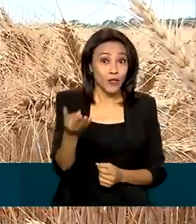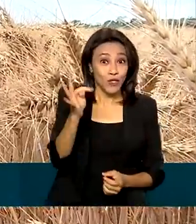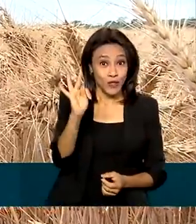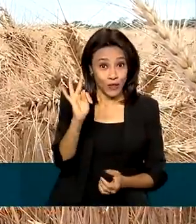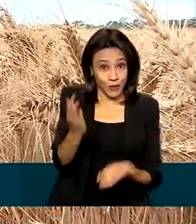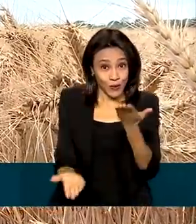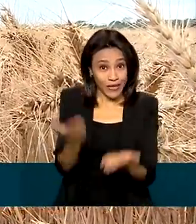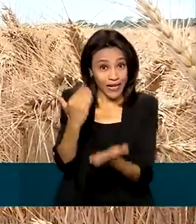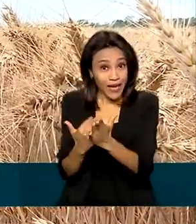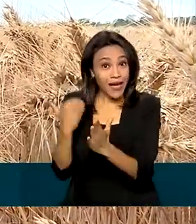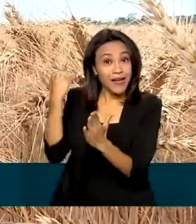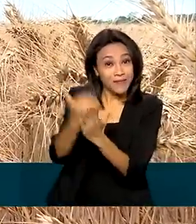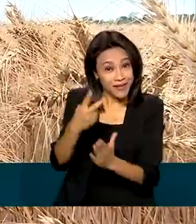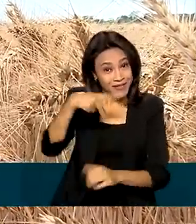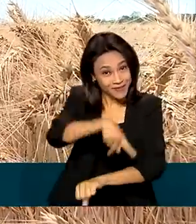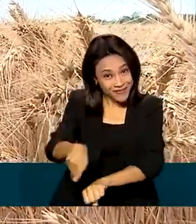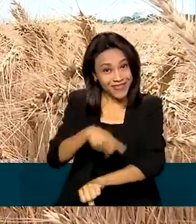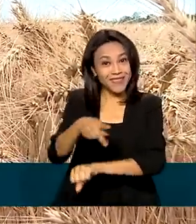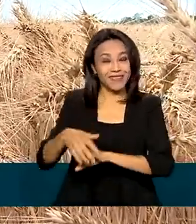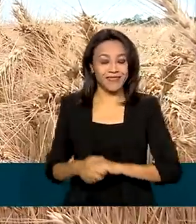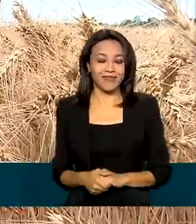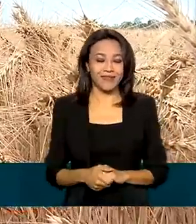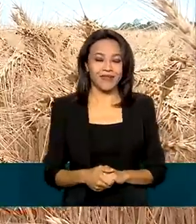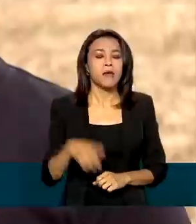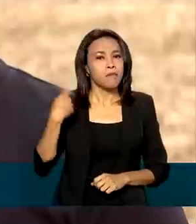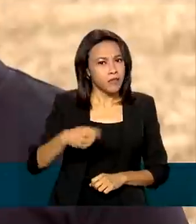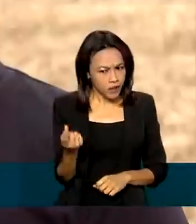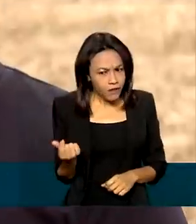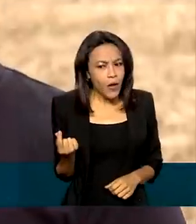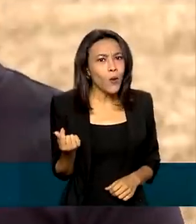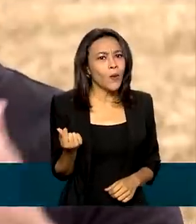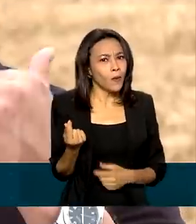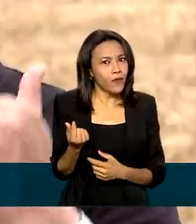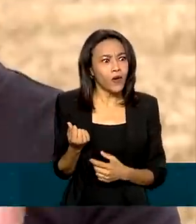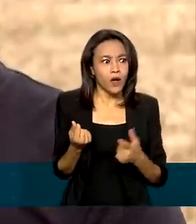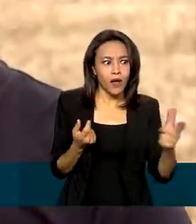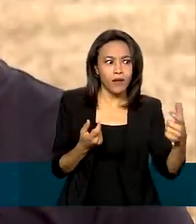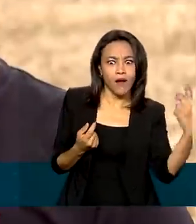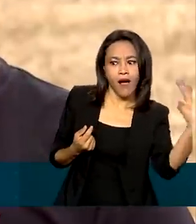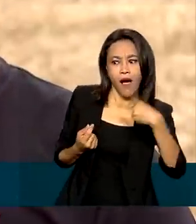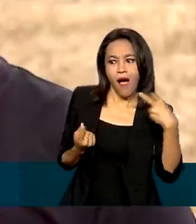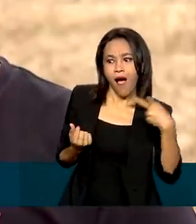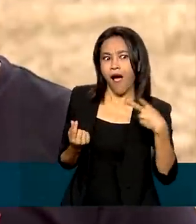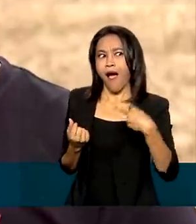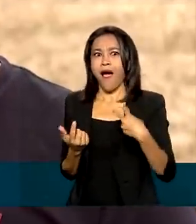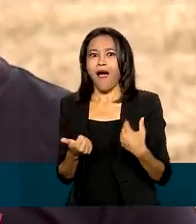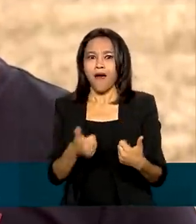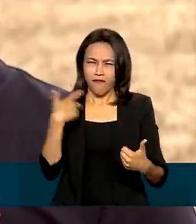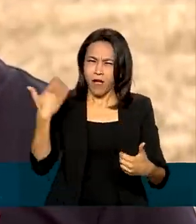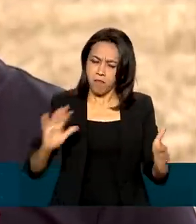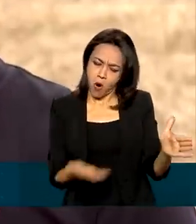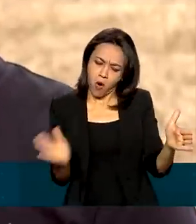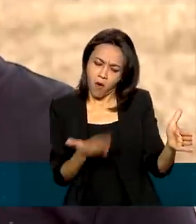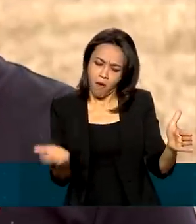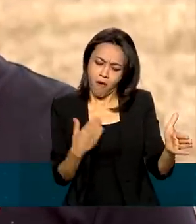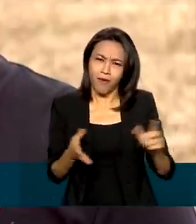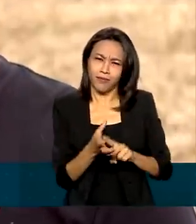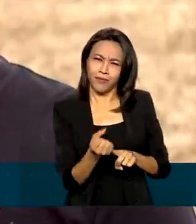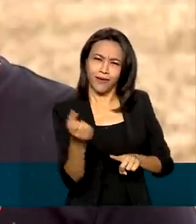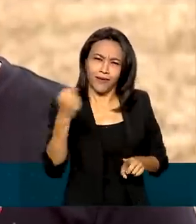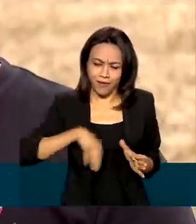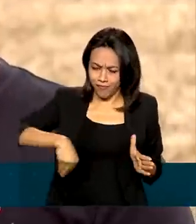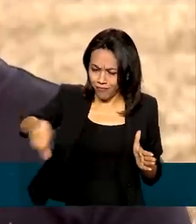do grão a mais no país Ele precisa ter preço tendo preço o produtor tranquilamente vai produzir trigo aqui